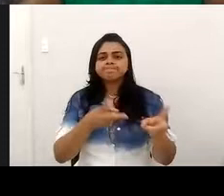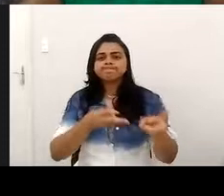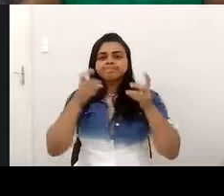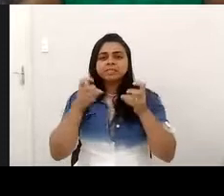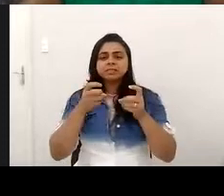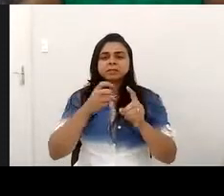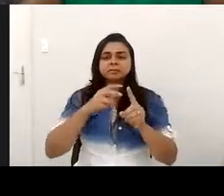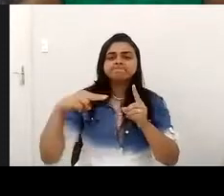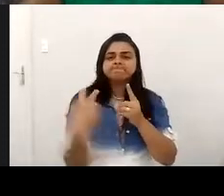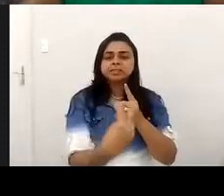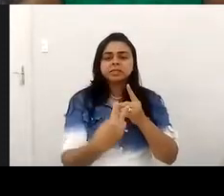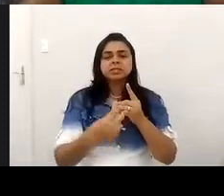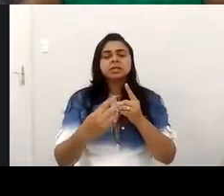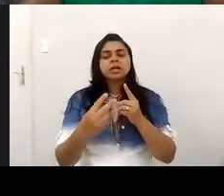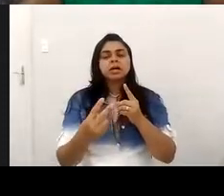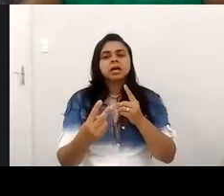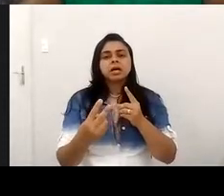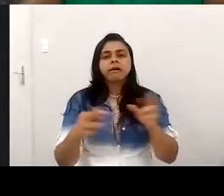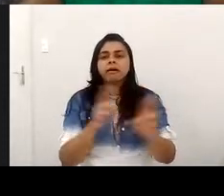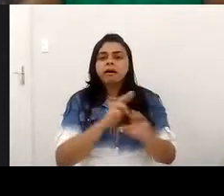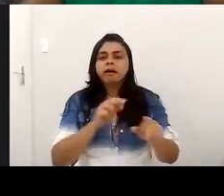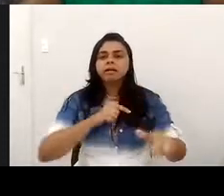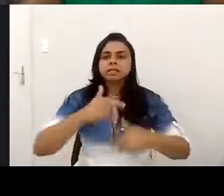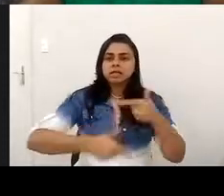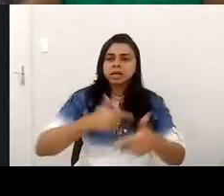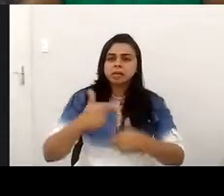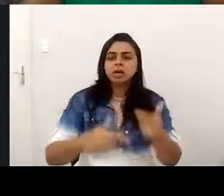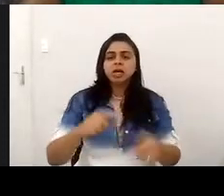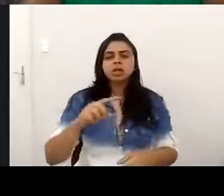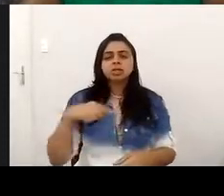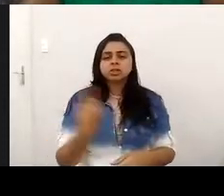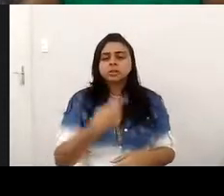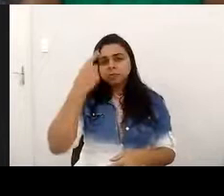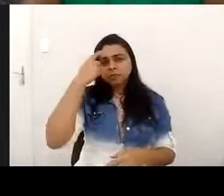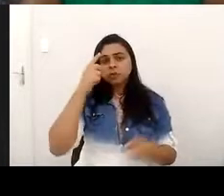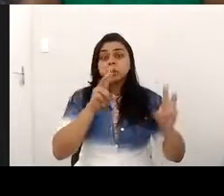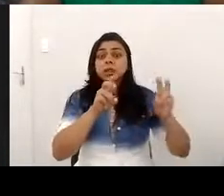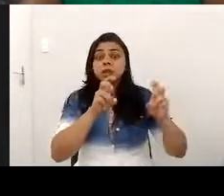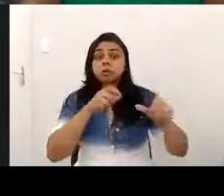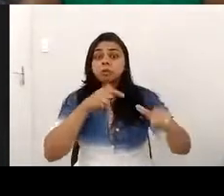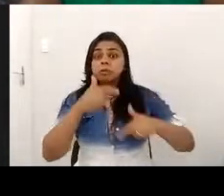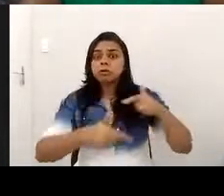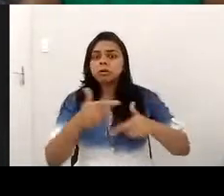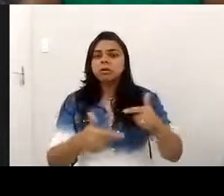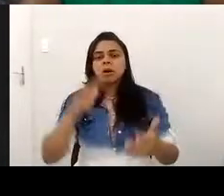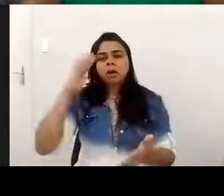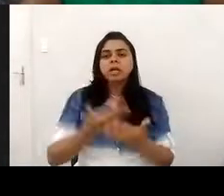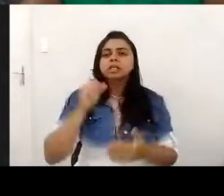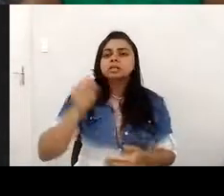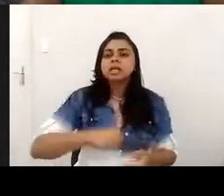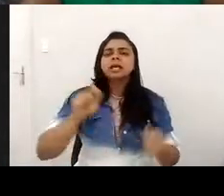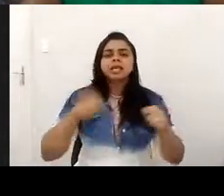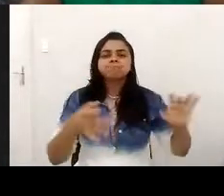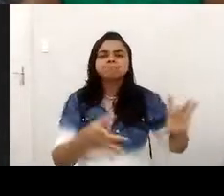do trabalho, né, que a gente chama de categoria trabalho, eu acho que isso, assim, dá um link muito